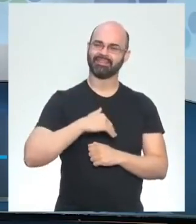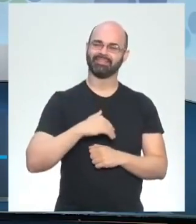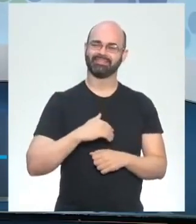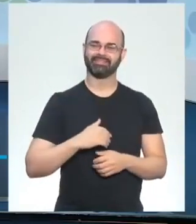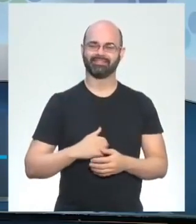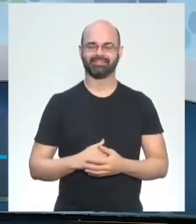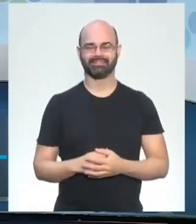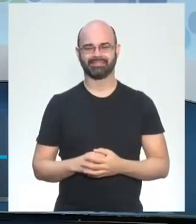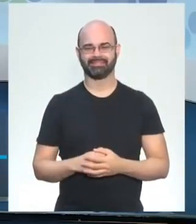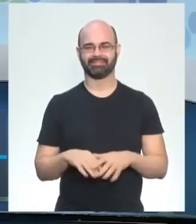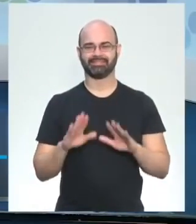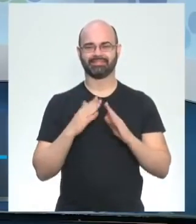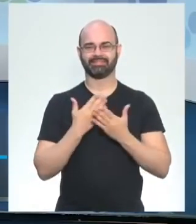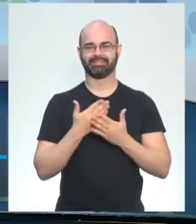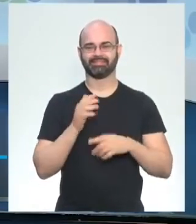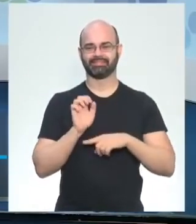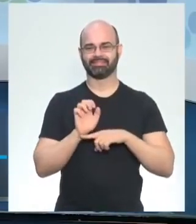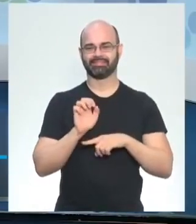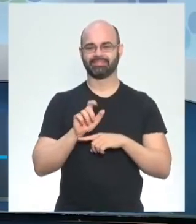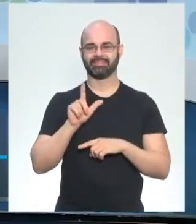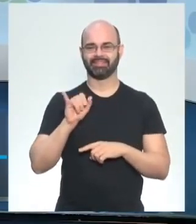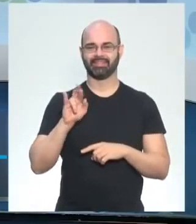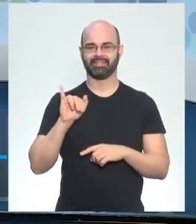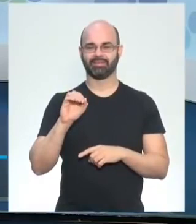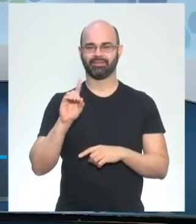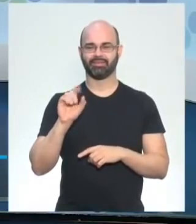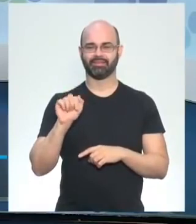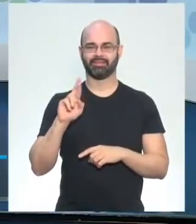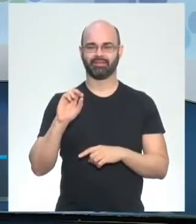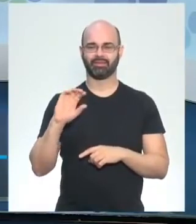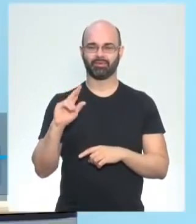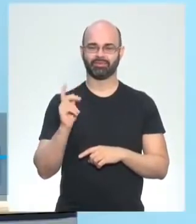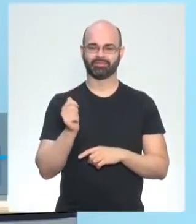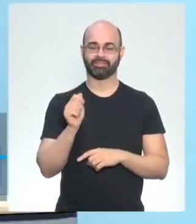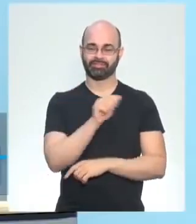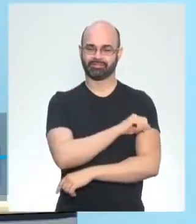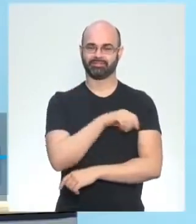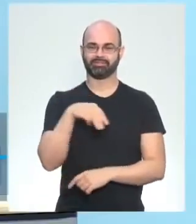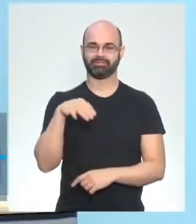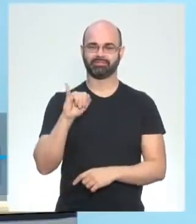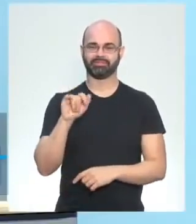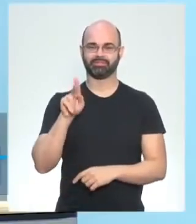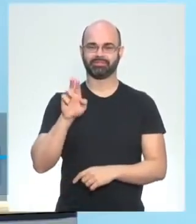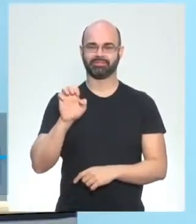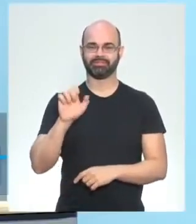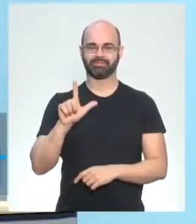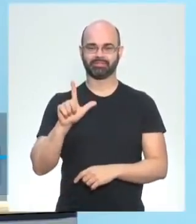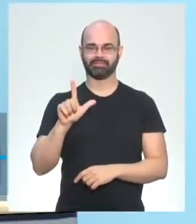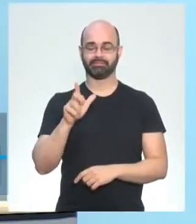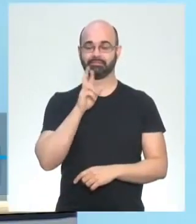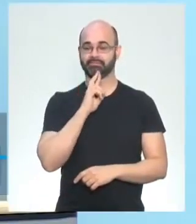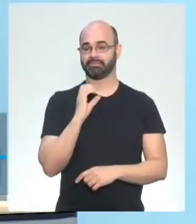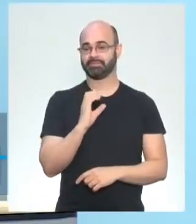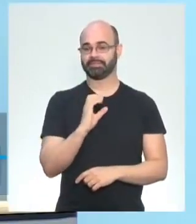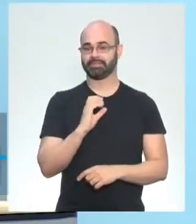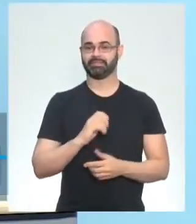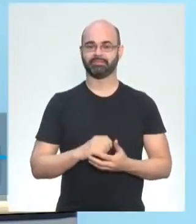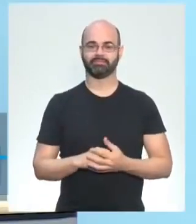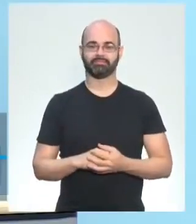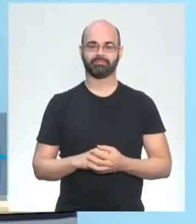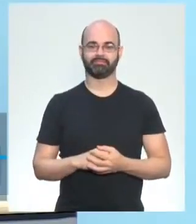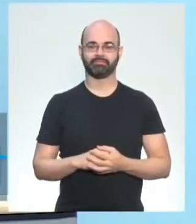Escola Estadual Ilho da Rocha de Cruzeiro, lá o aluno Miguel mandou pra gente a alternativa C. E também os alunos da